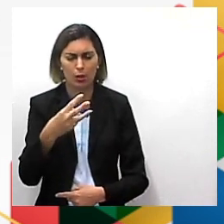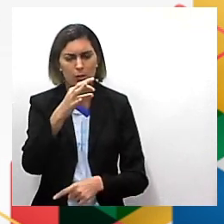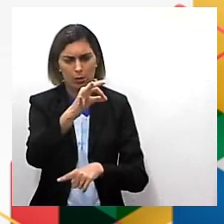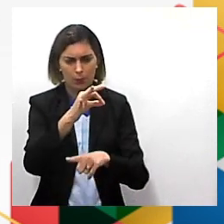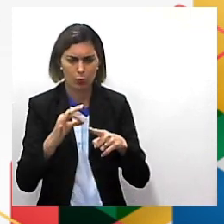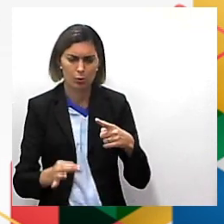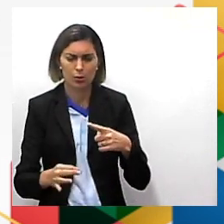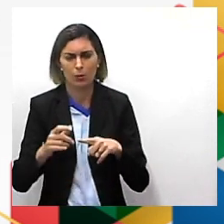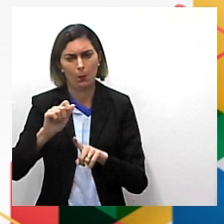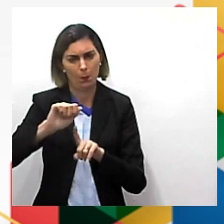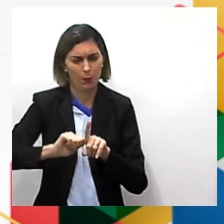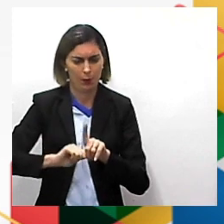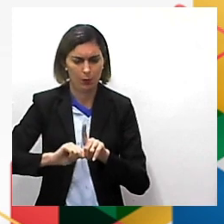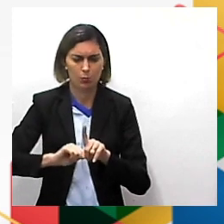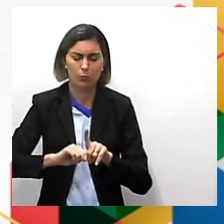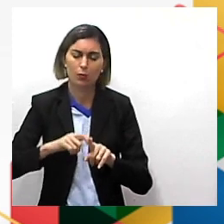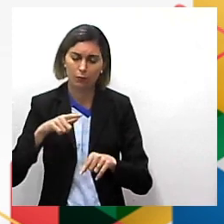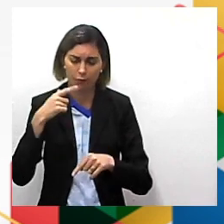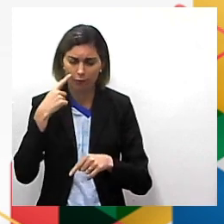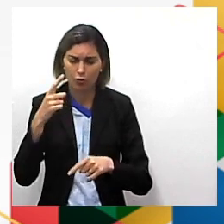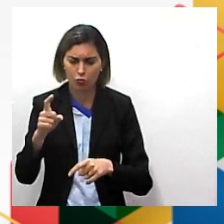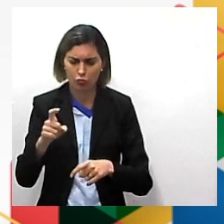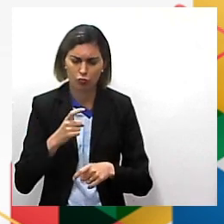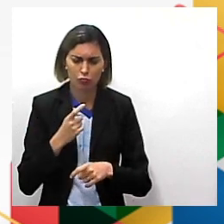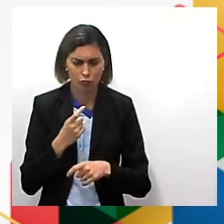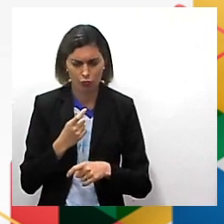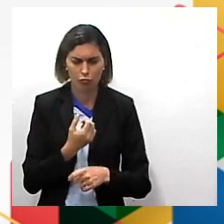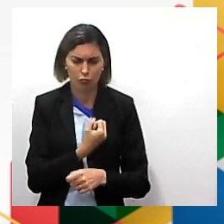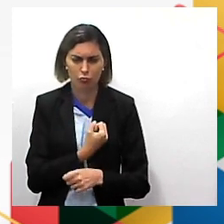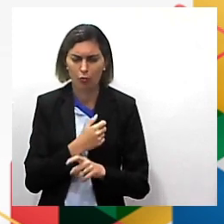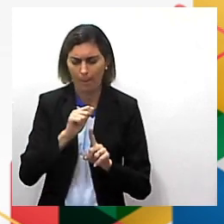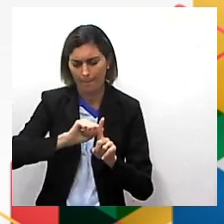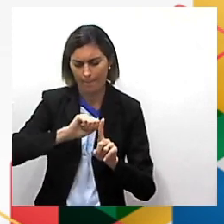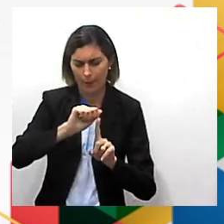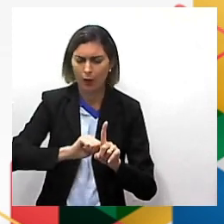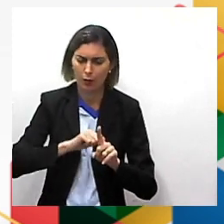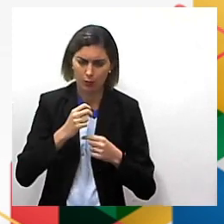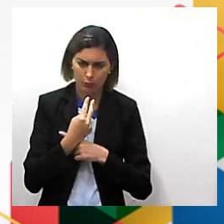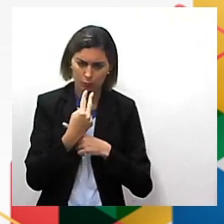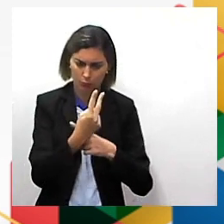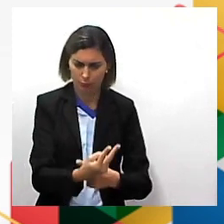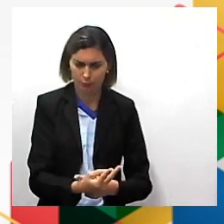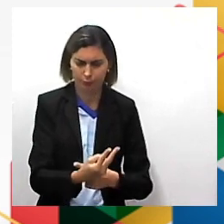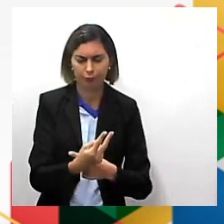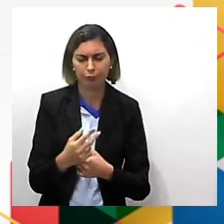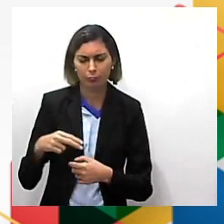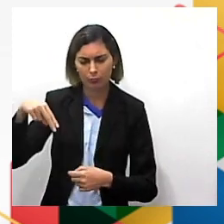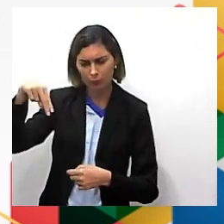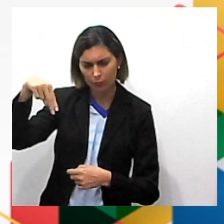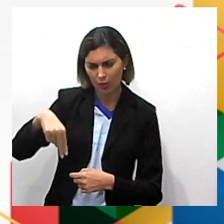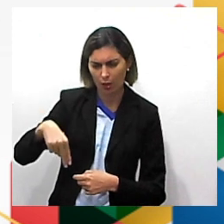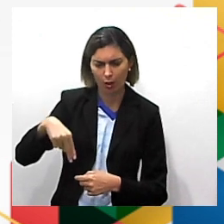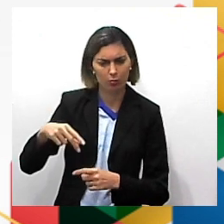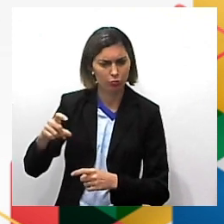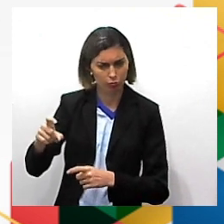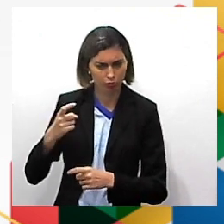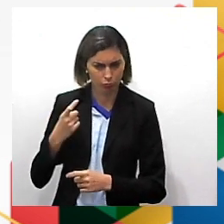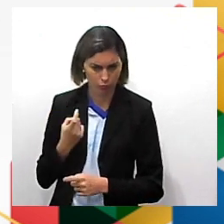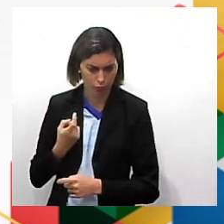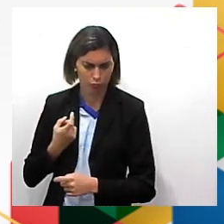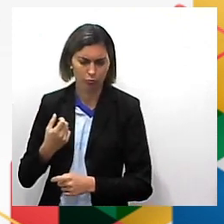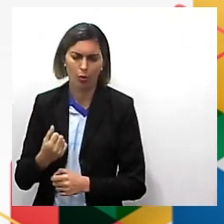ao mês. Considere X o número de meses do empréstimo e M de X